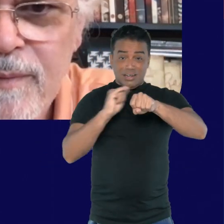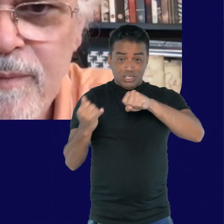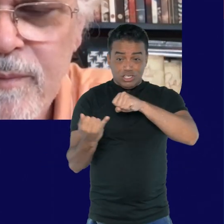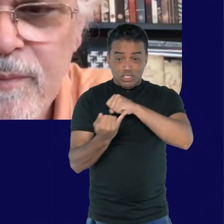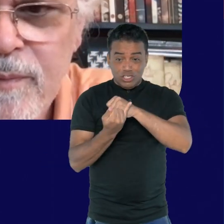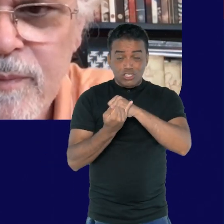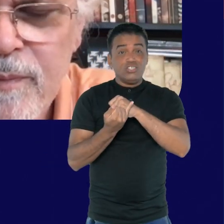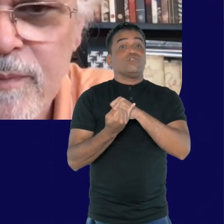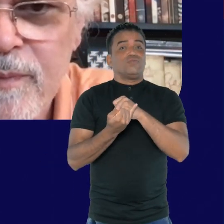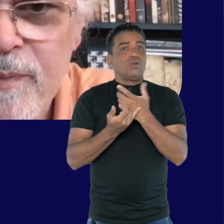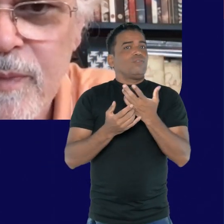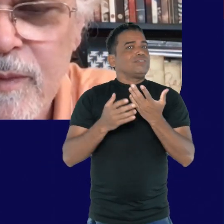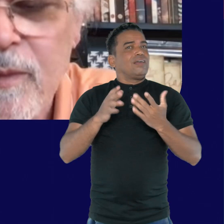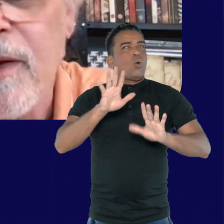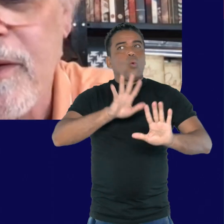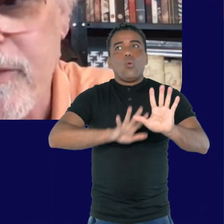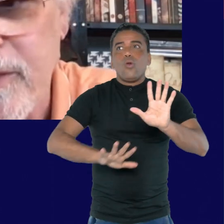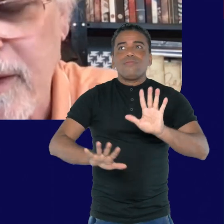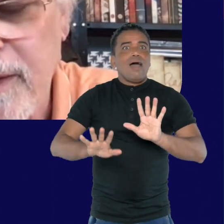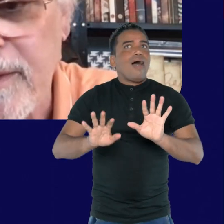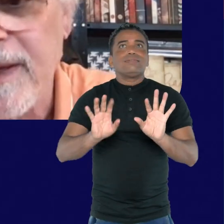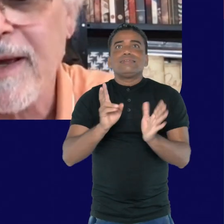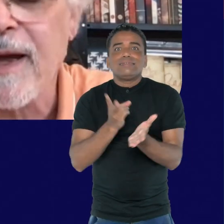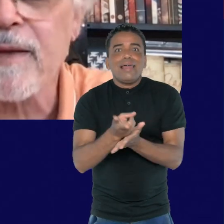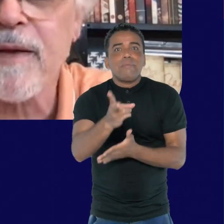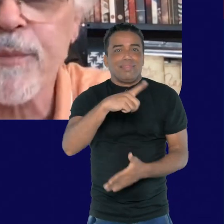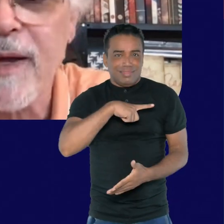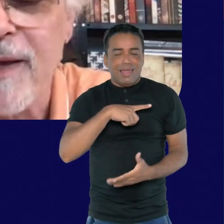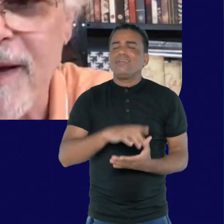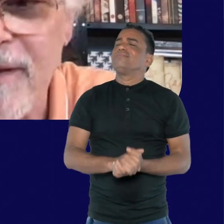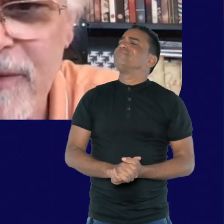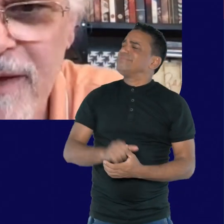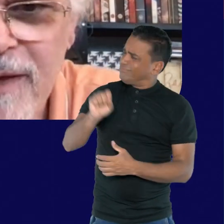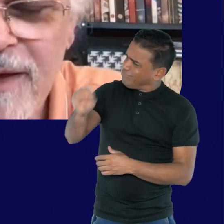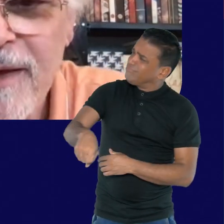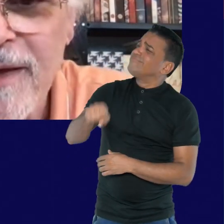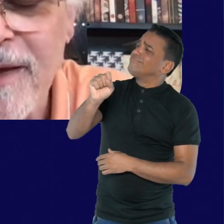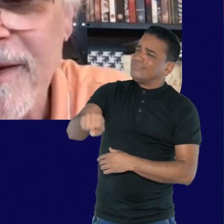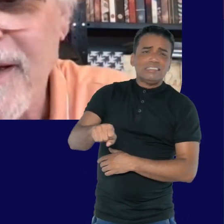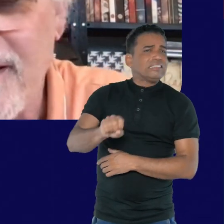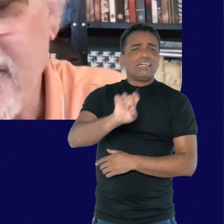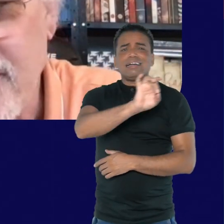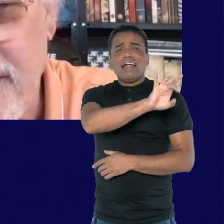parece ter esse cuidado. Sim, cada palavra